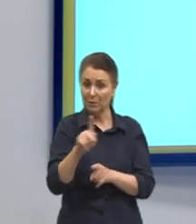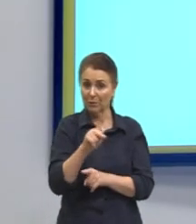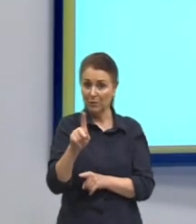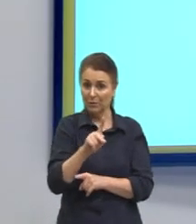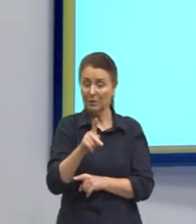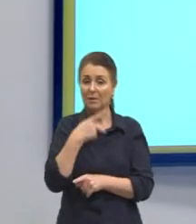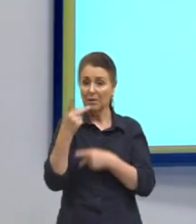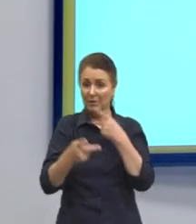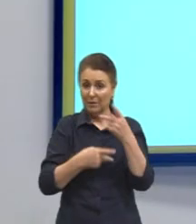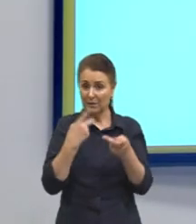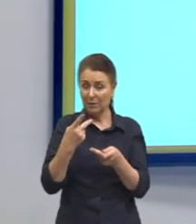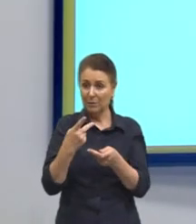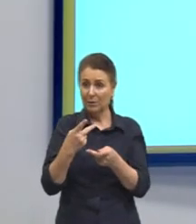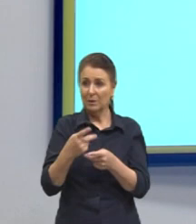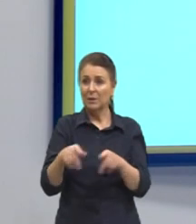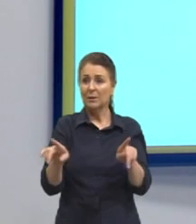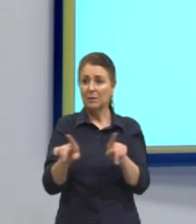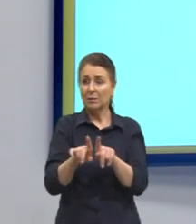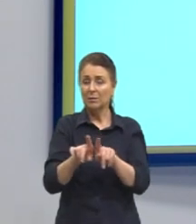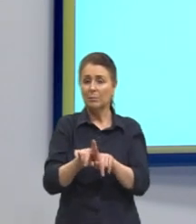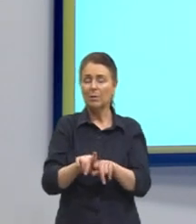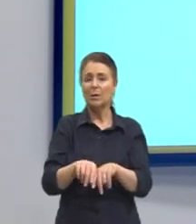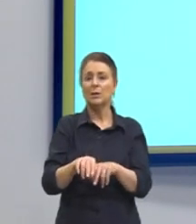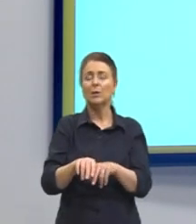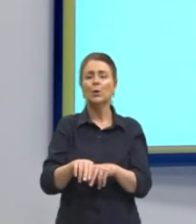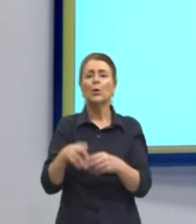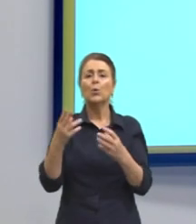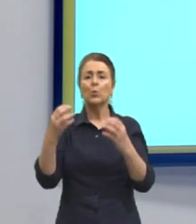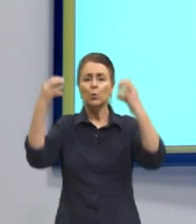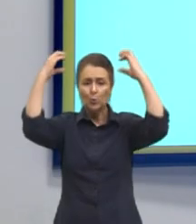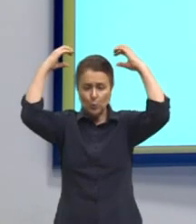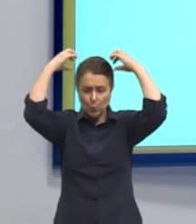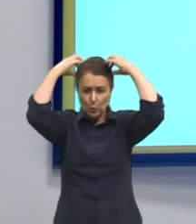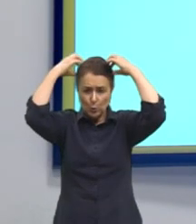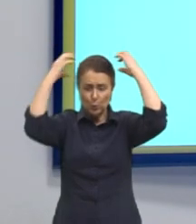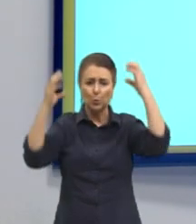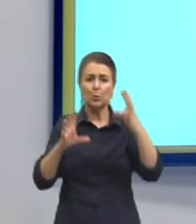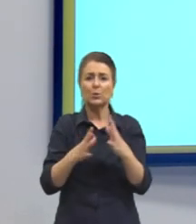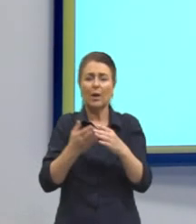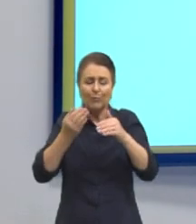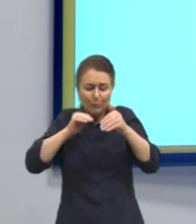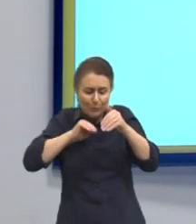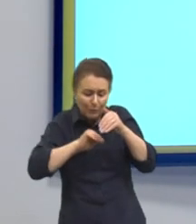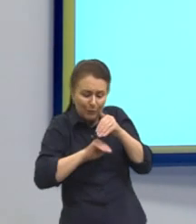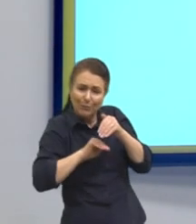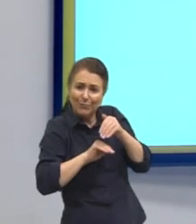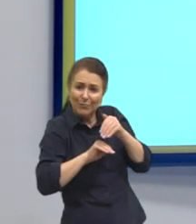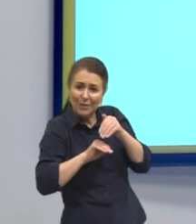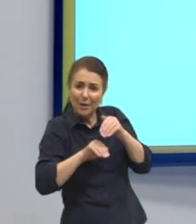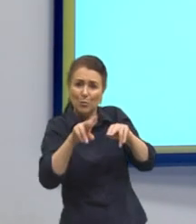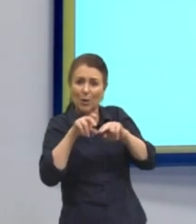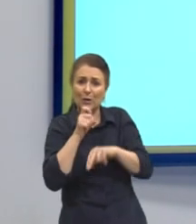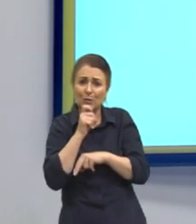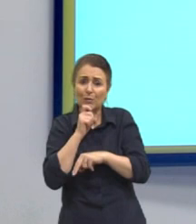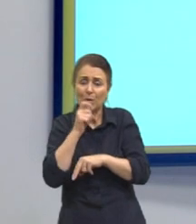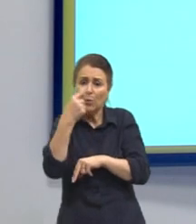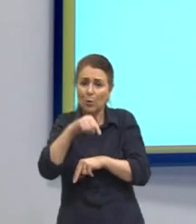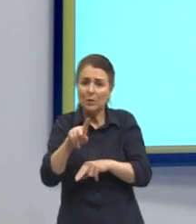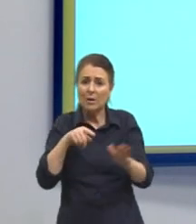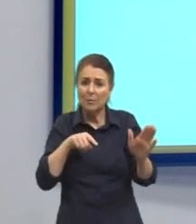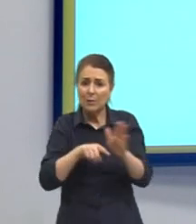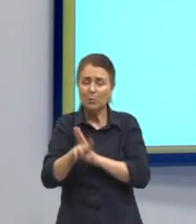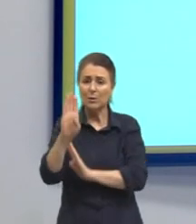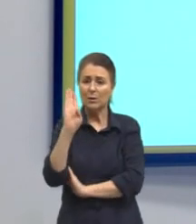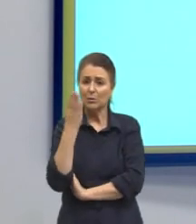e o pessoal também olha os ursos hibernação Oba outra questão de biologia mas